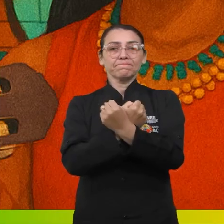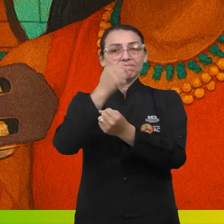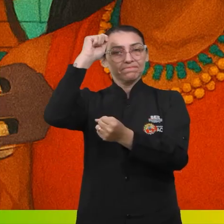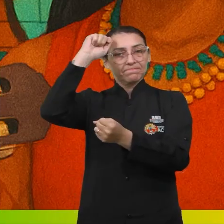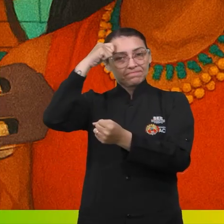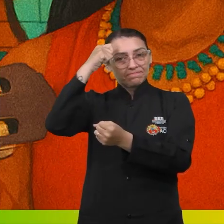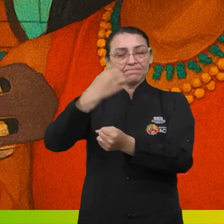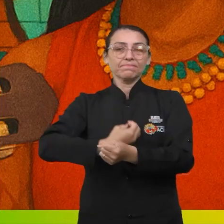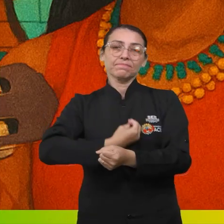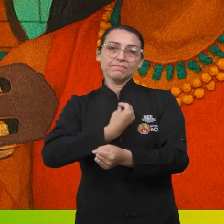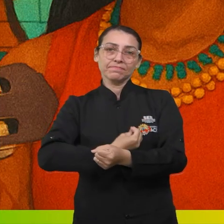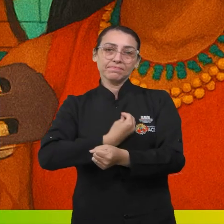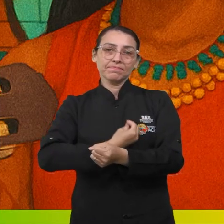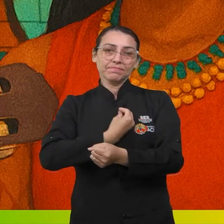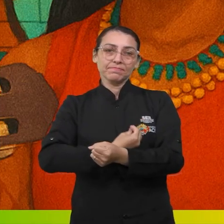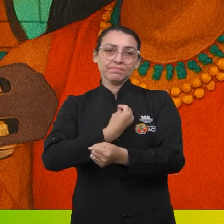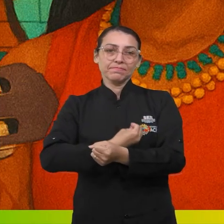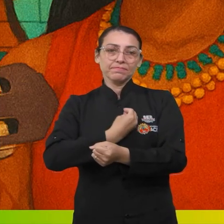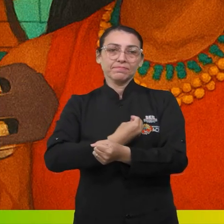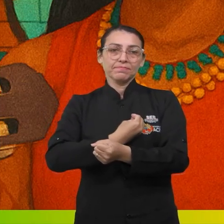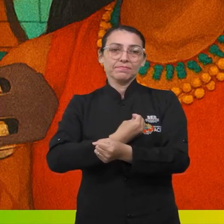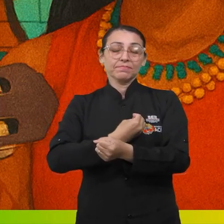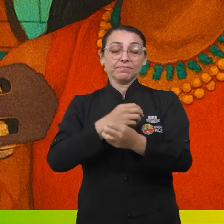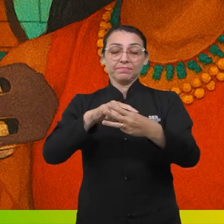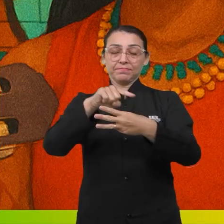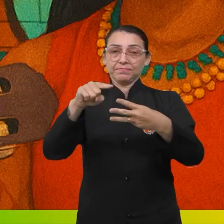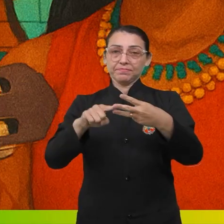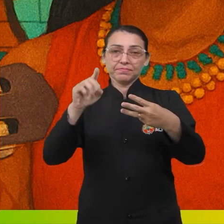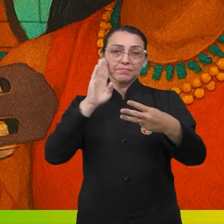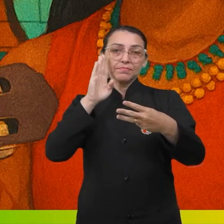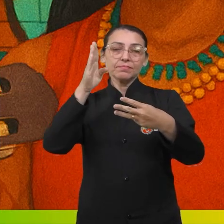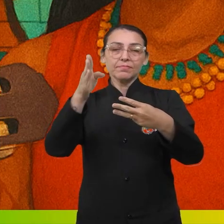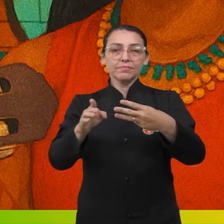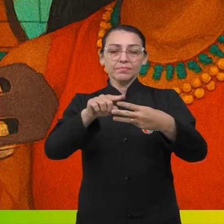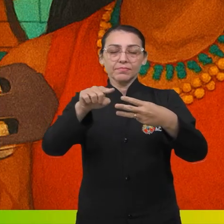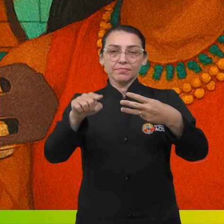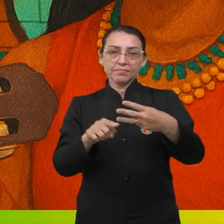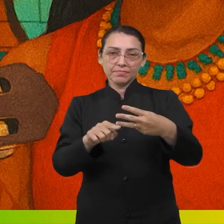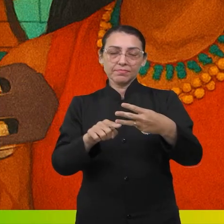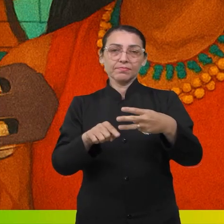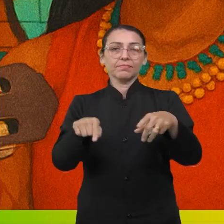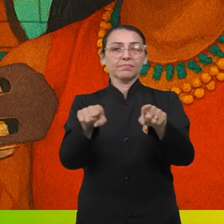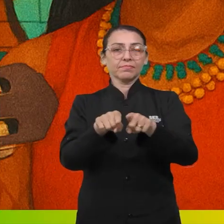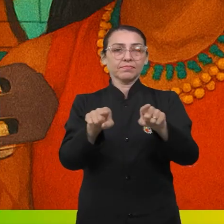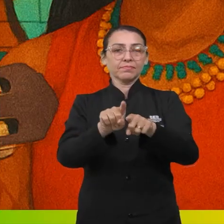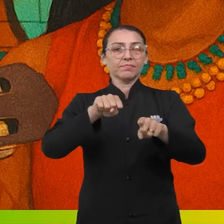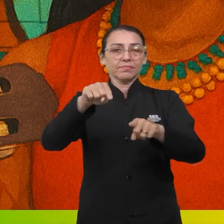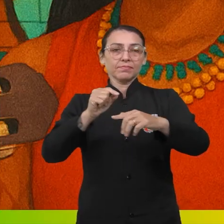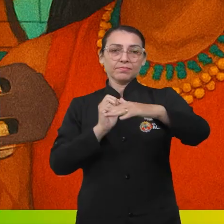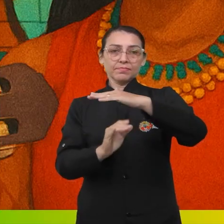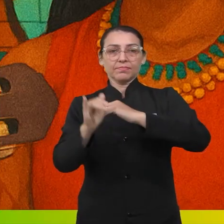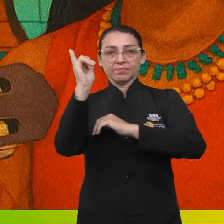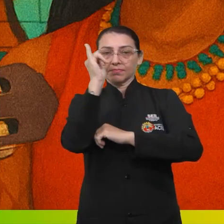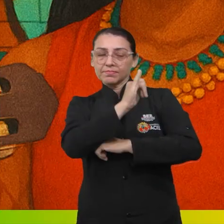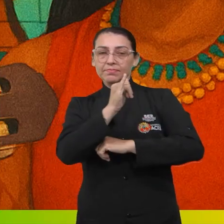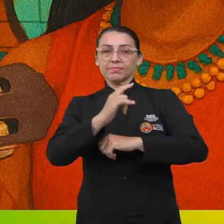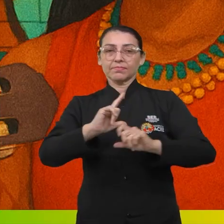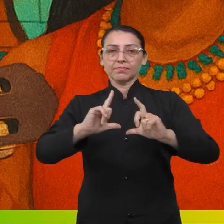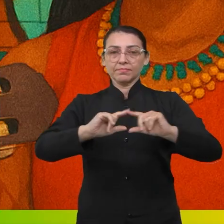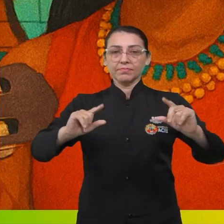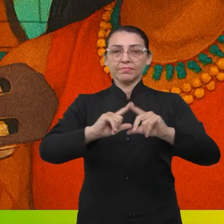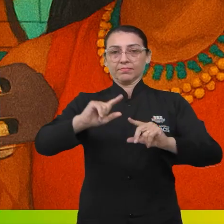a presença africana. Esses três são os principais e, obviamente, depois teve a imigração